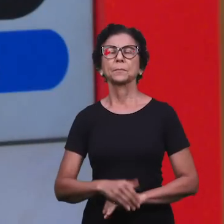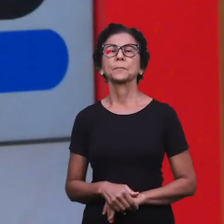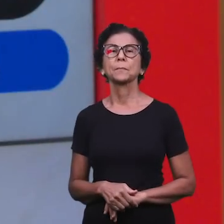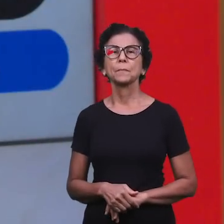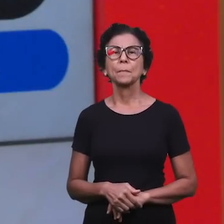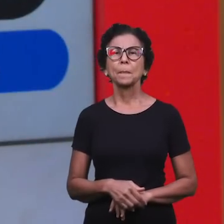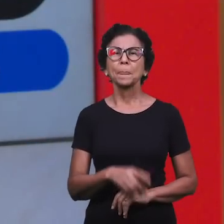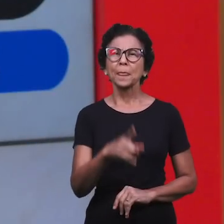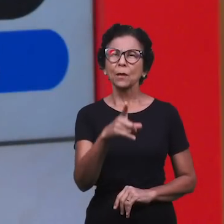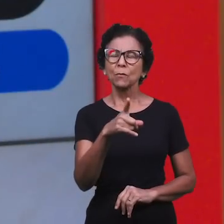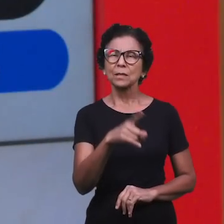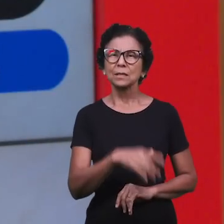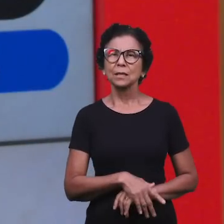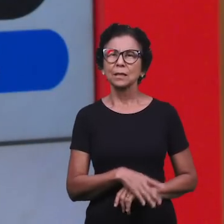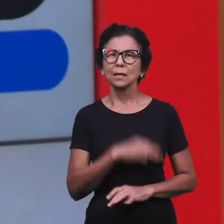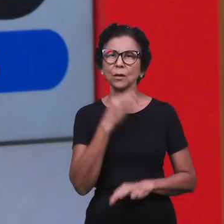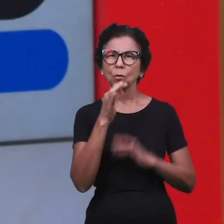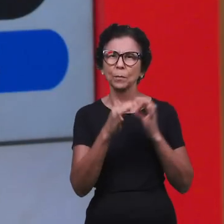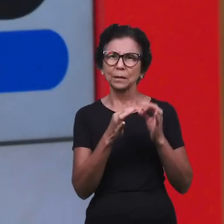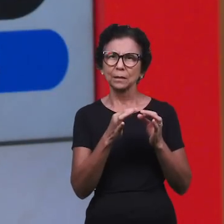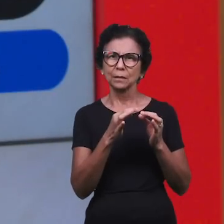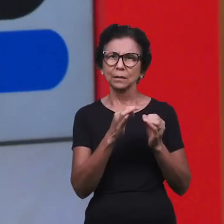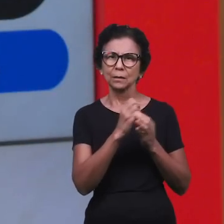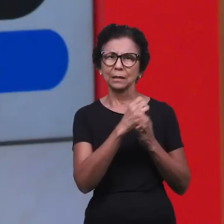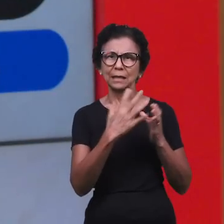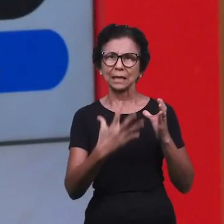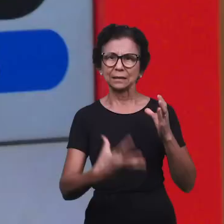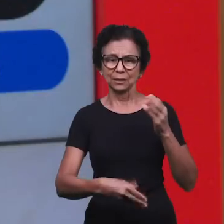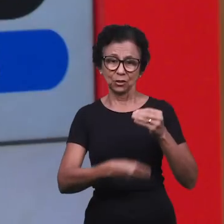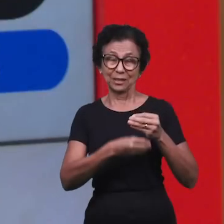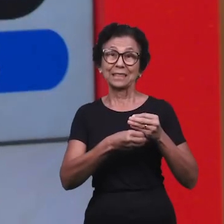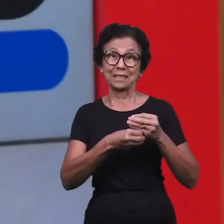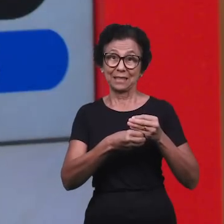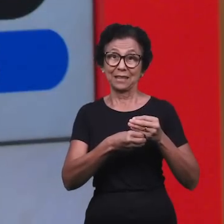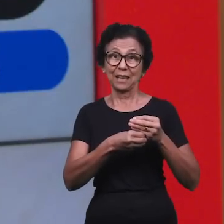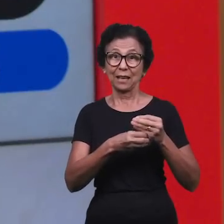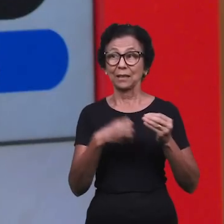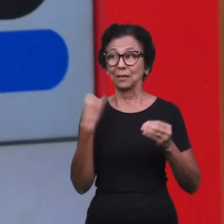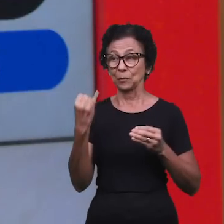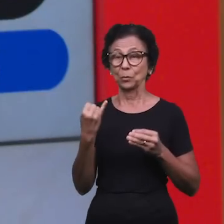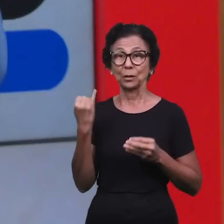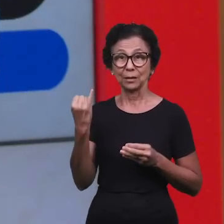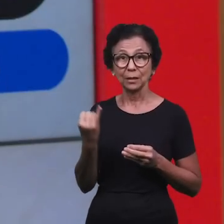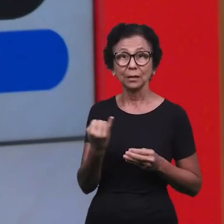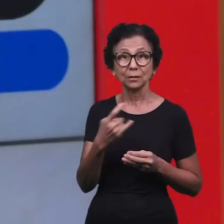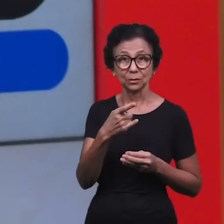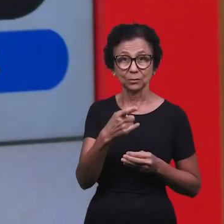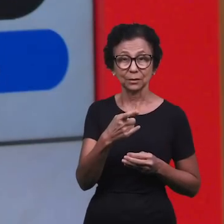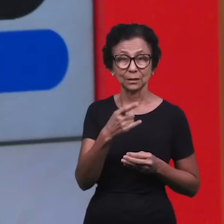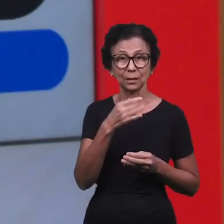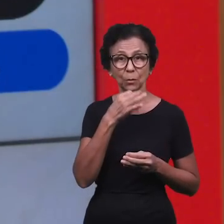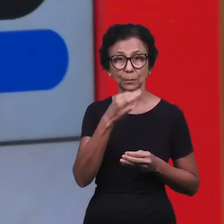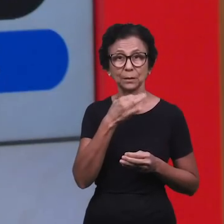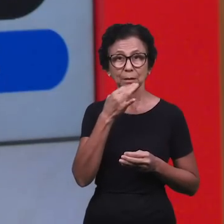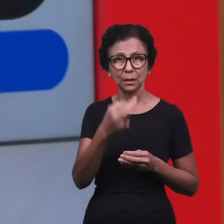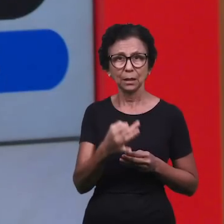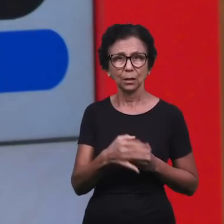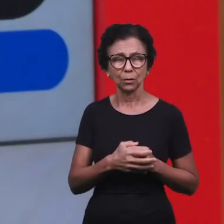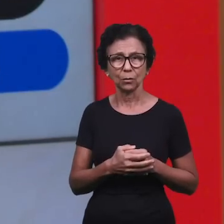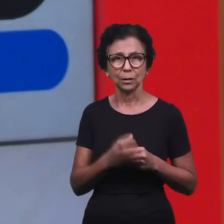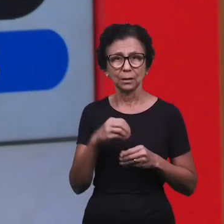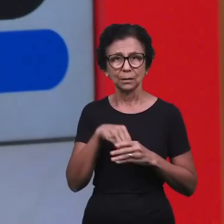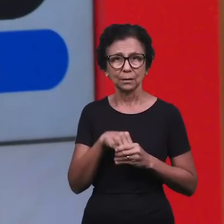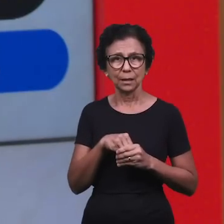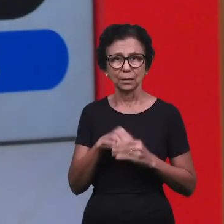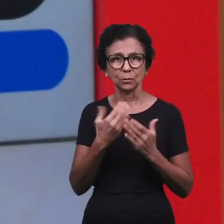Você destacaria mais alguma característica? Alguma coisa que você acha que é importante e deve fazer parte da rotina de